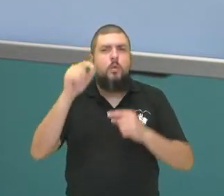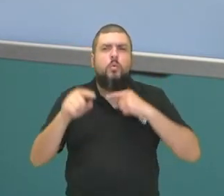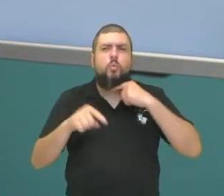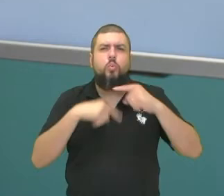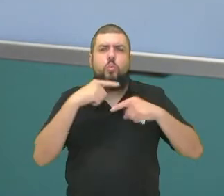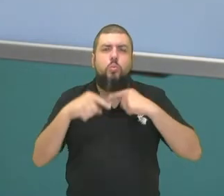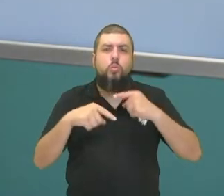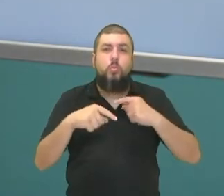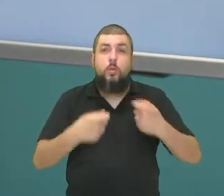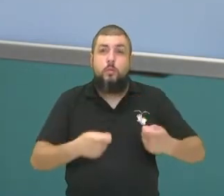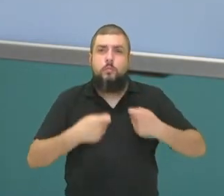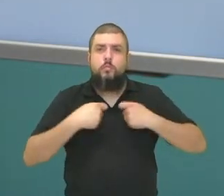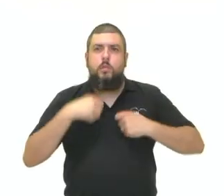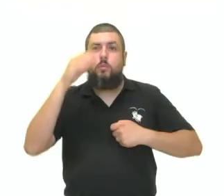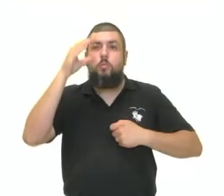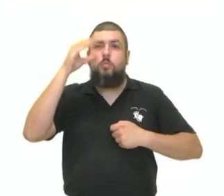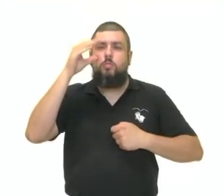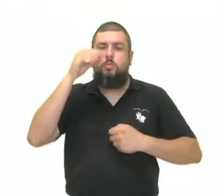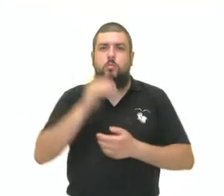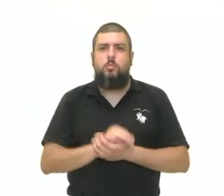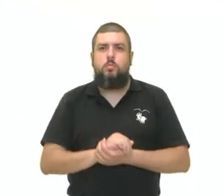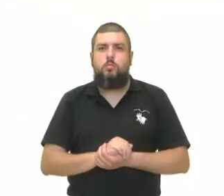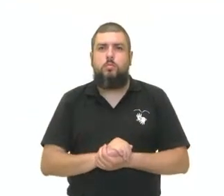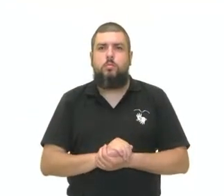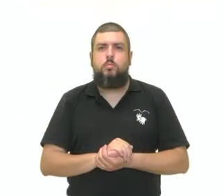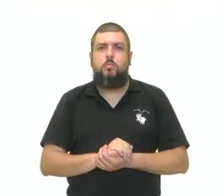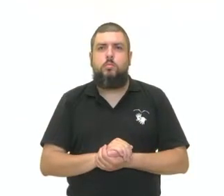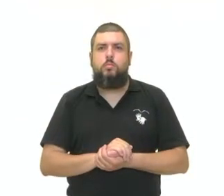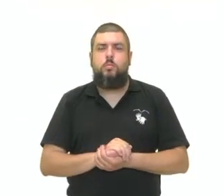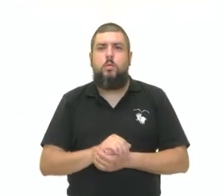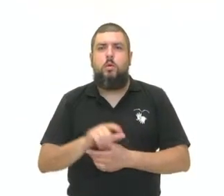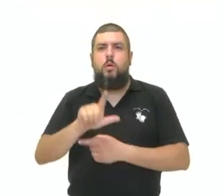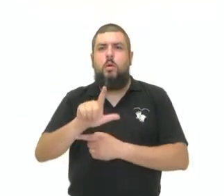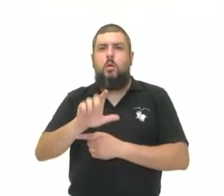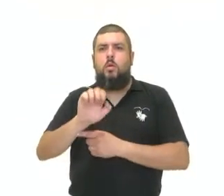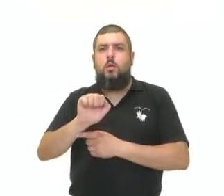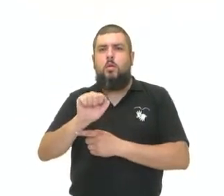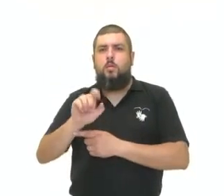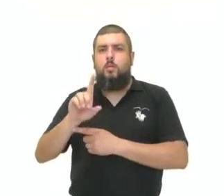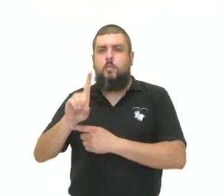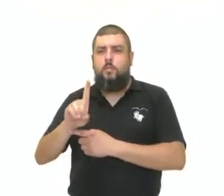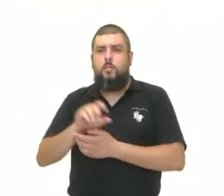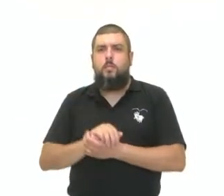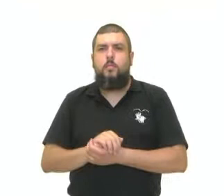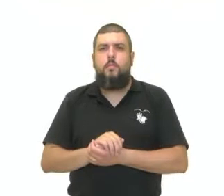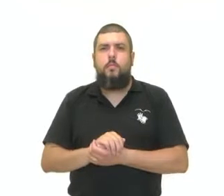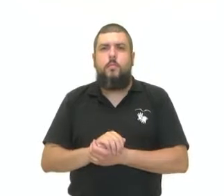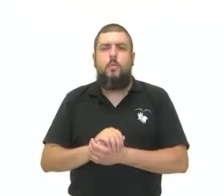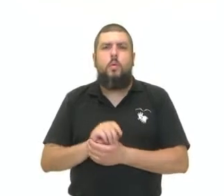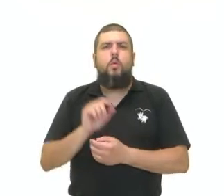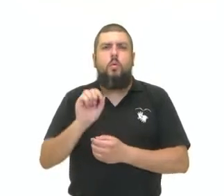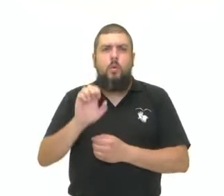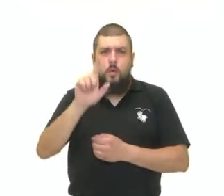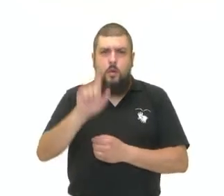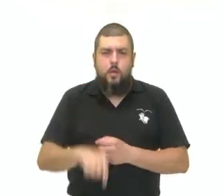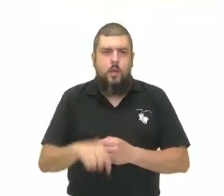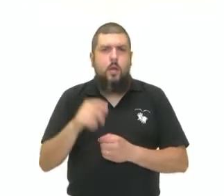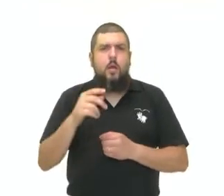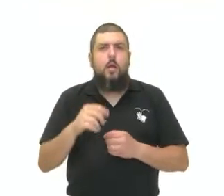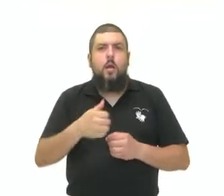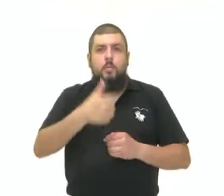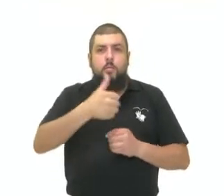curiosidade no leitor. Lead. O que é o lead de uma notícia? É a primeira parte, geralmente o